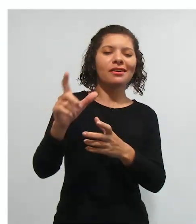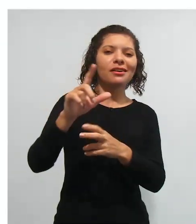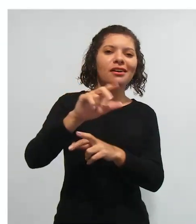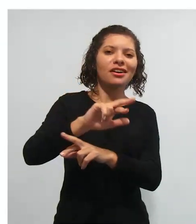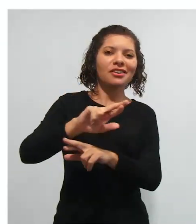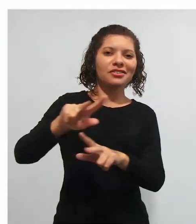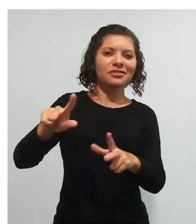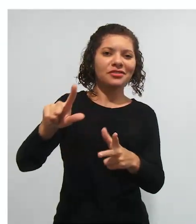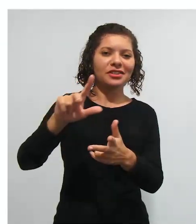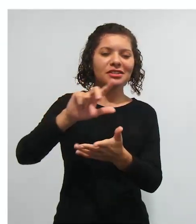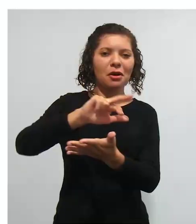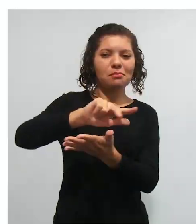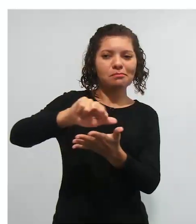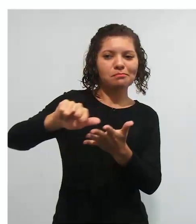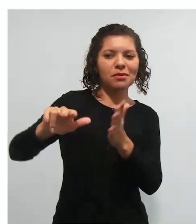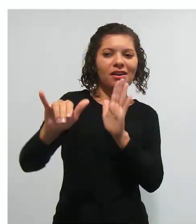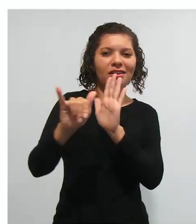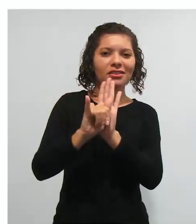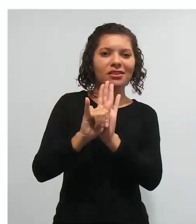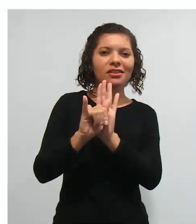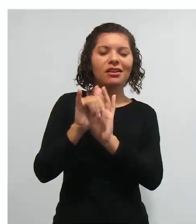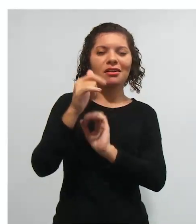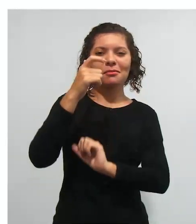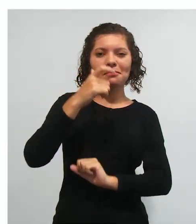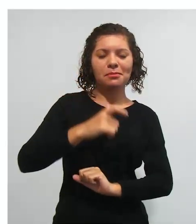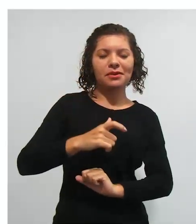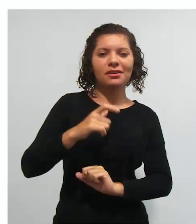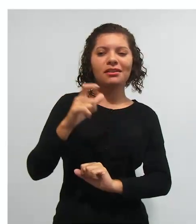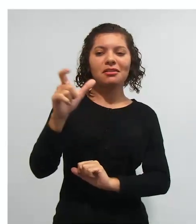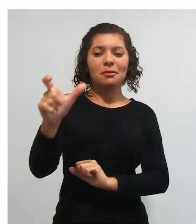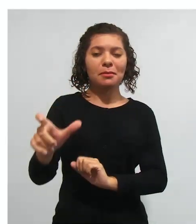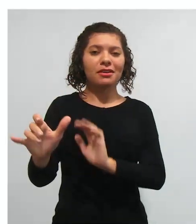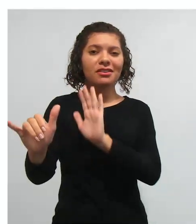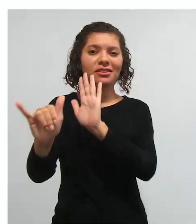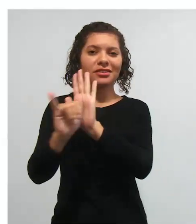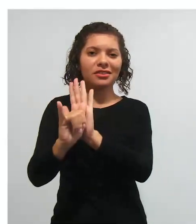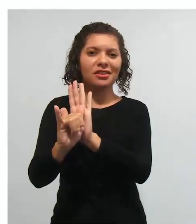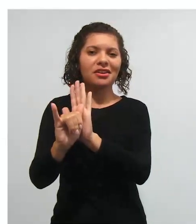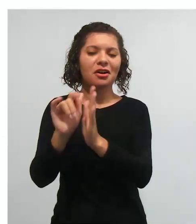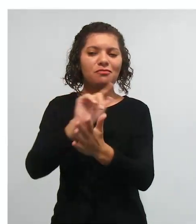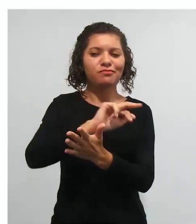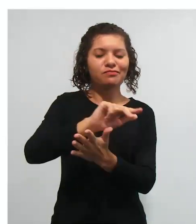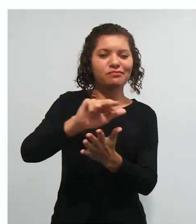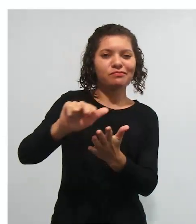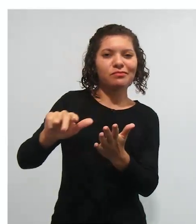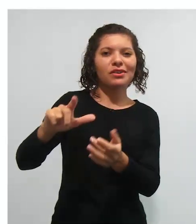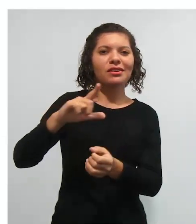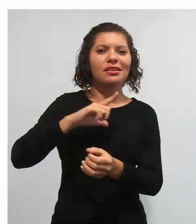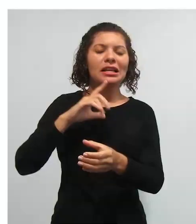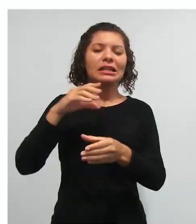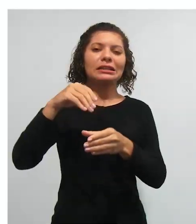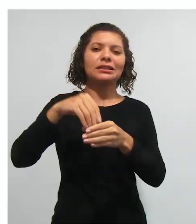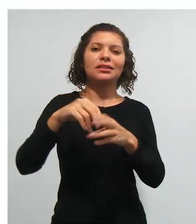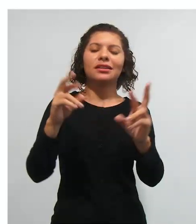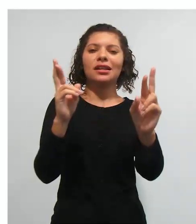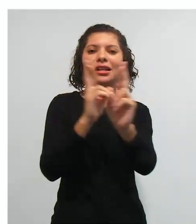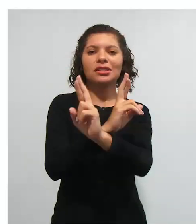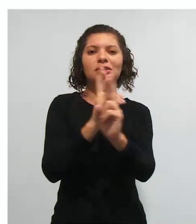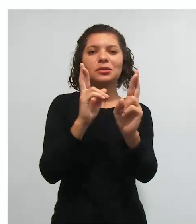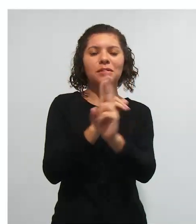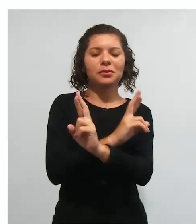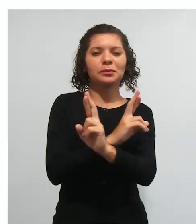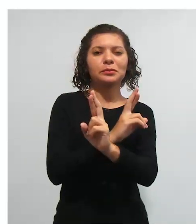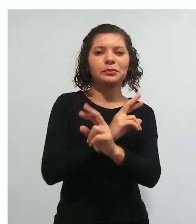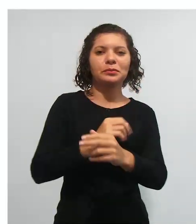entre suas entre as duas identidades mas diferença da identidade deixar ser